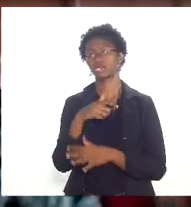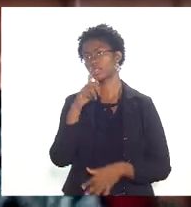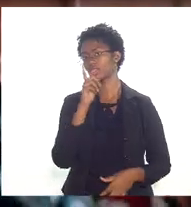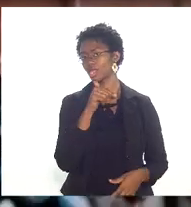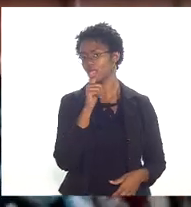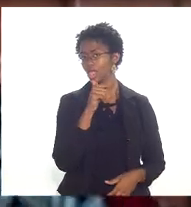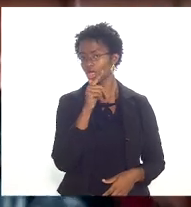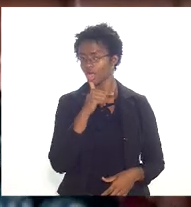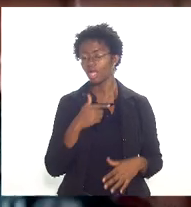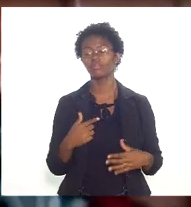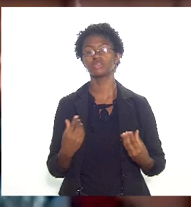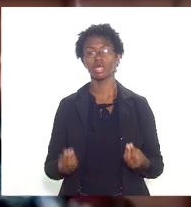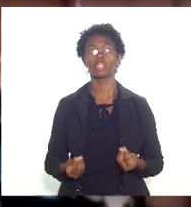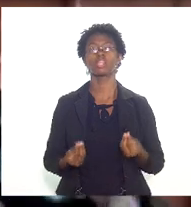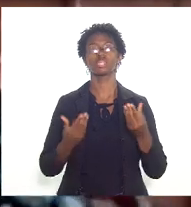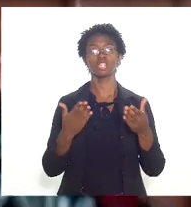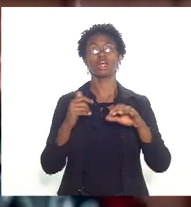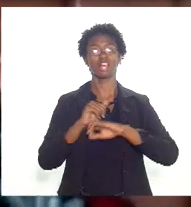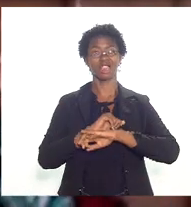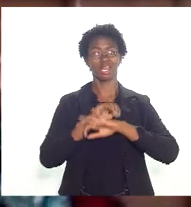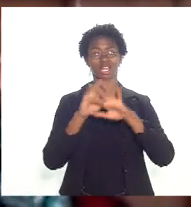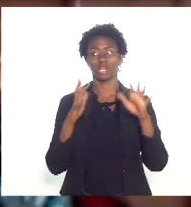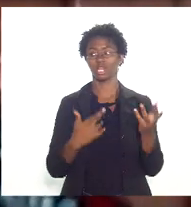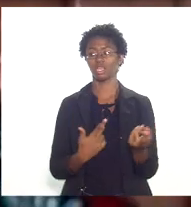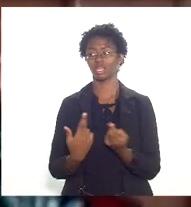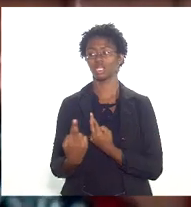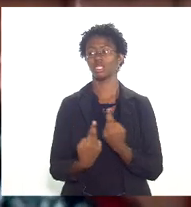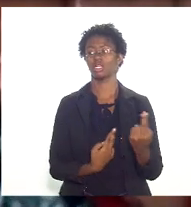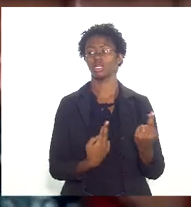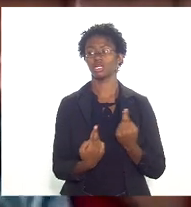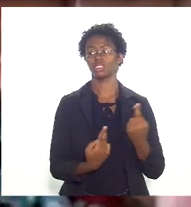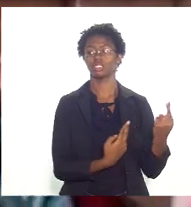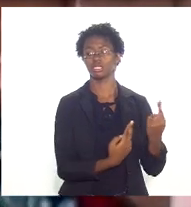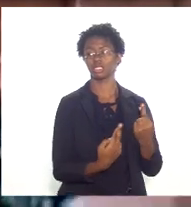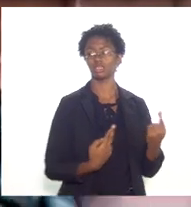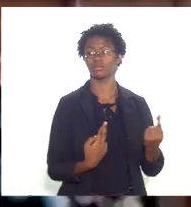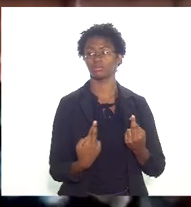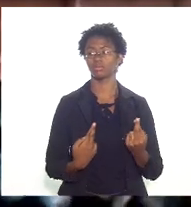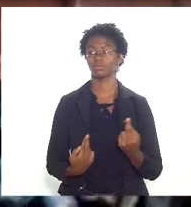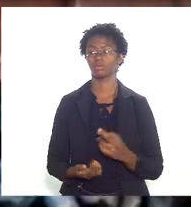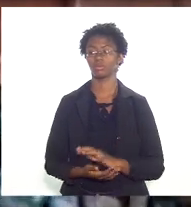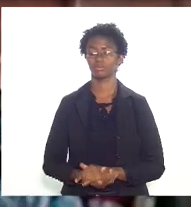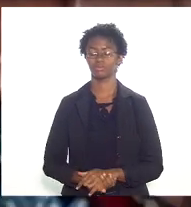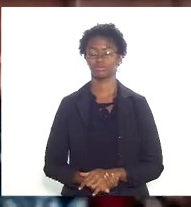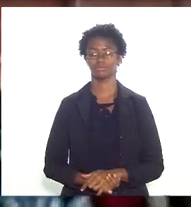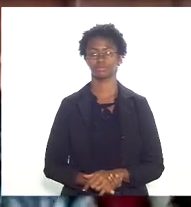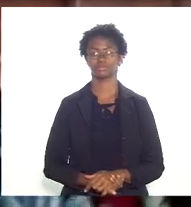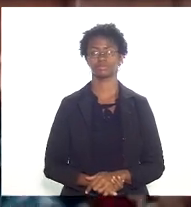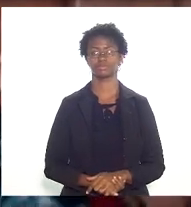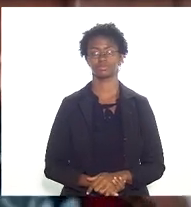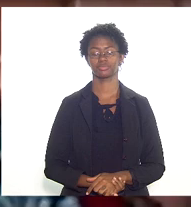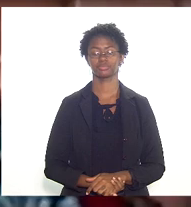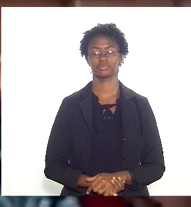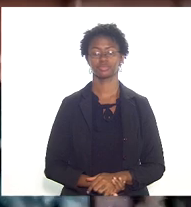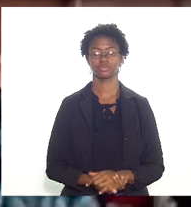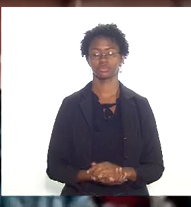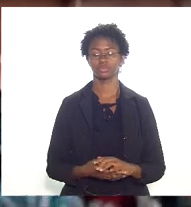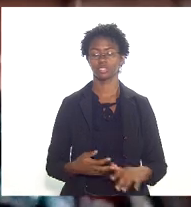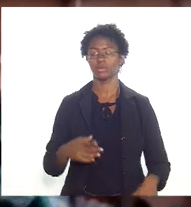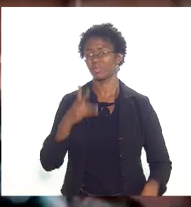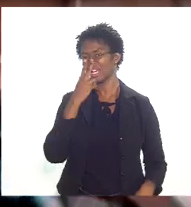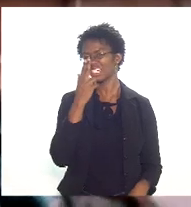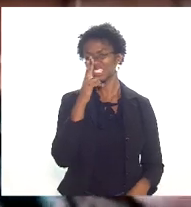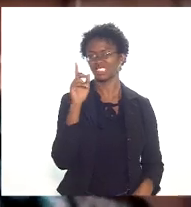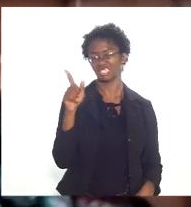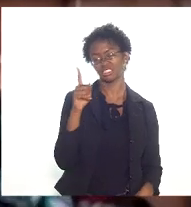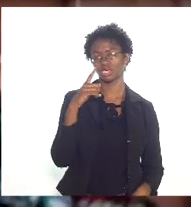gente tem que garantir transparência na relação com as nossas empresas públicas e não entregá-las numa campanha fetichista